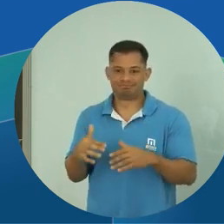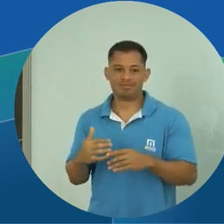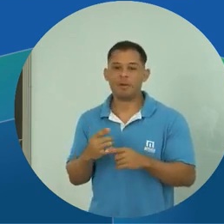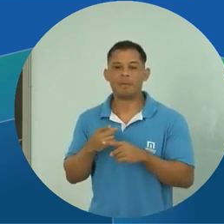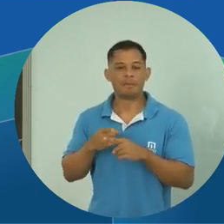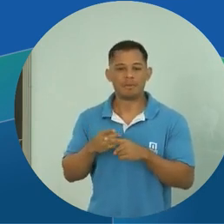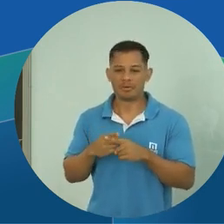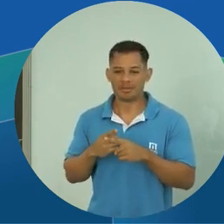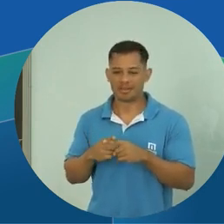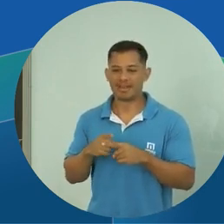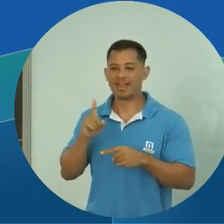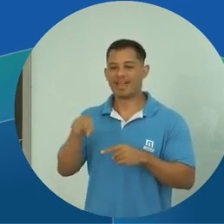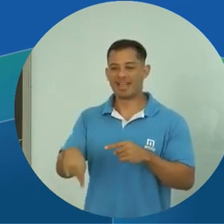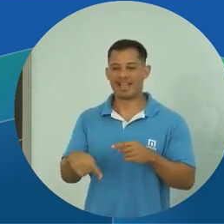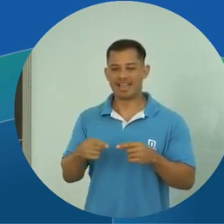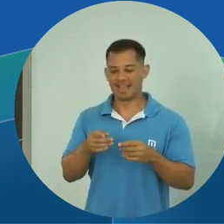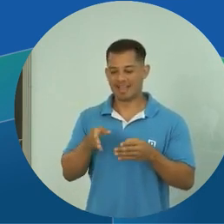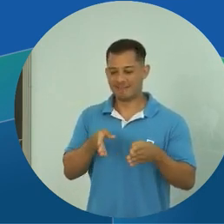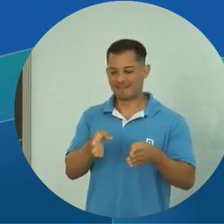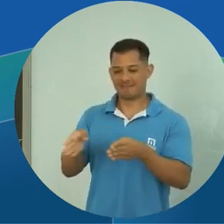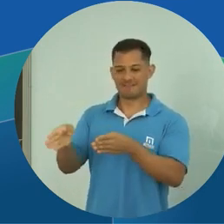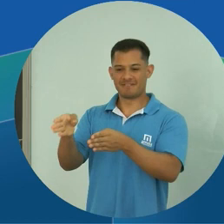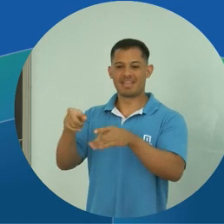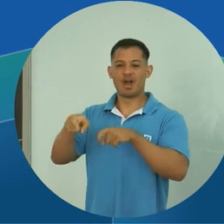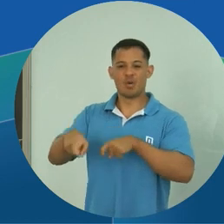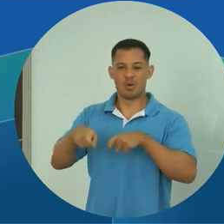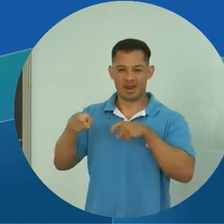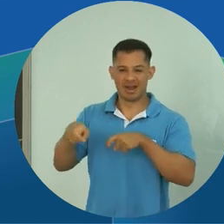vias rurais, de terra,